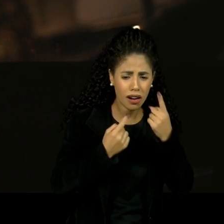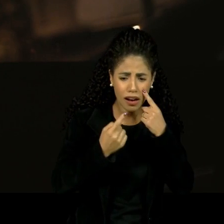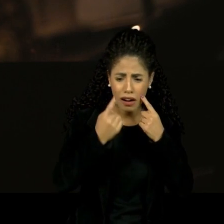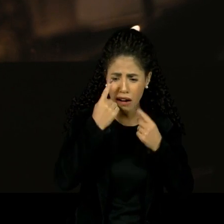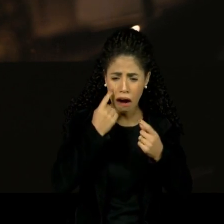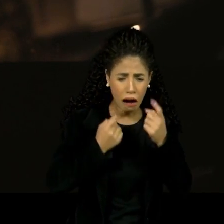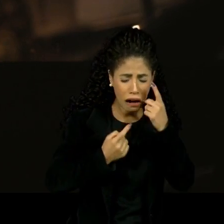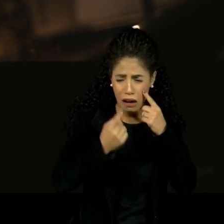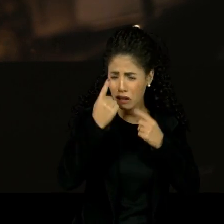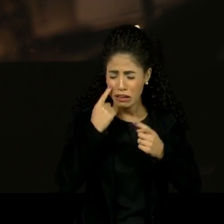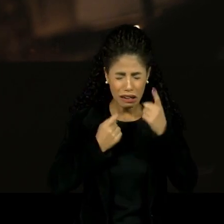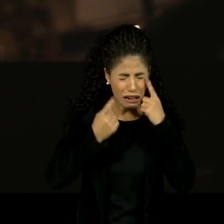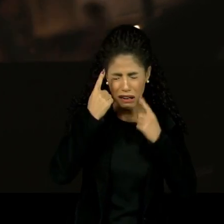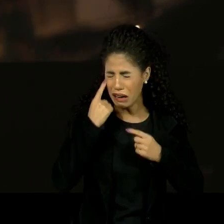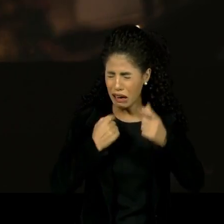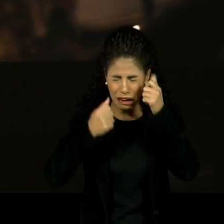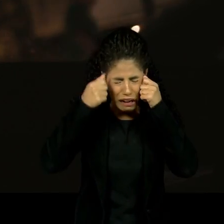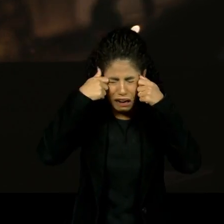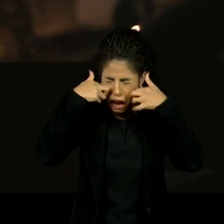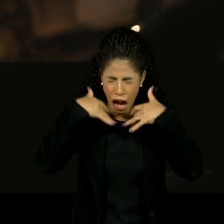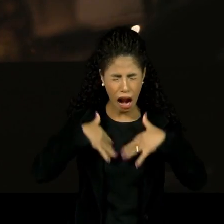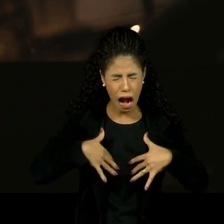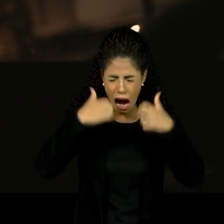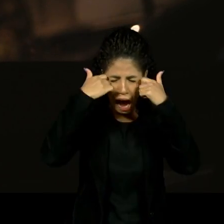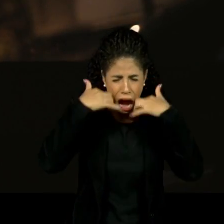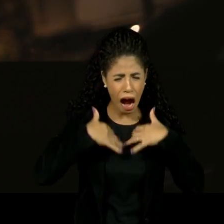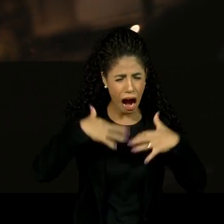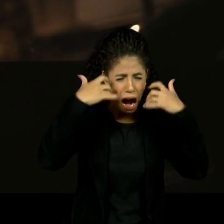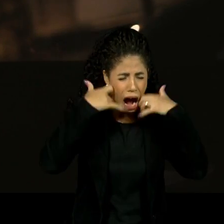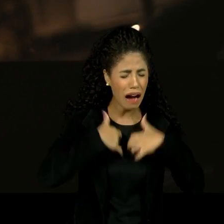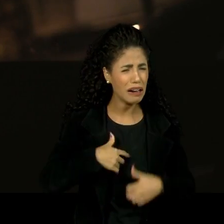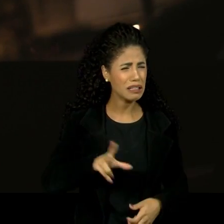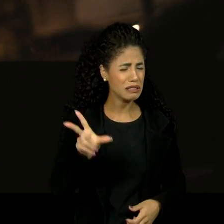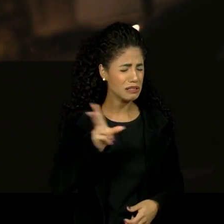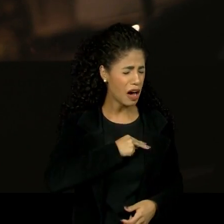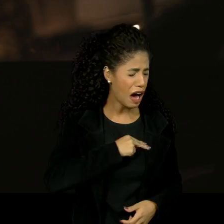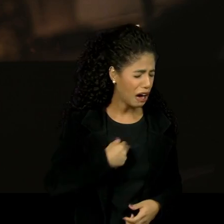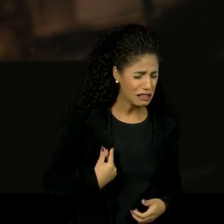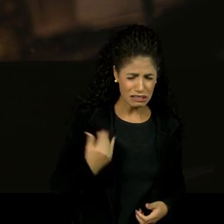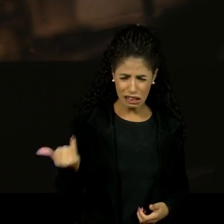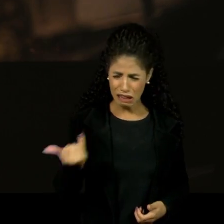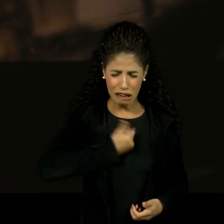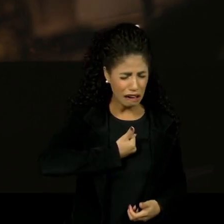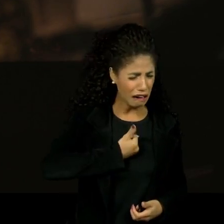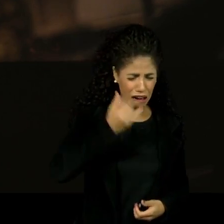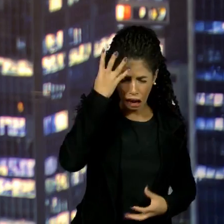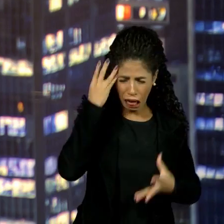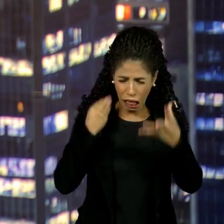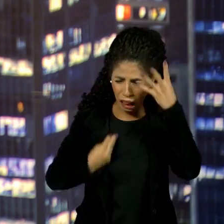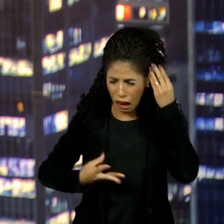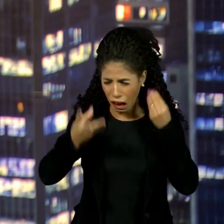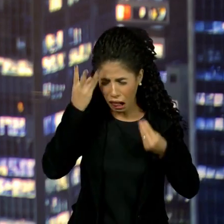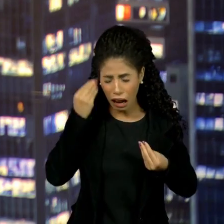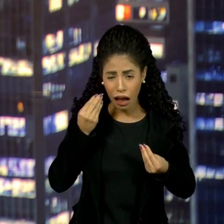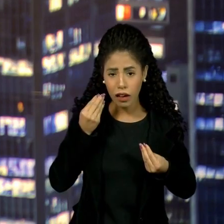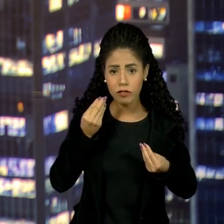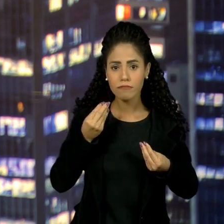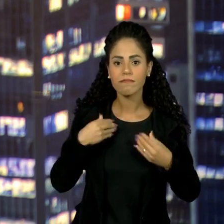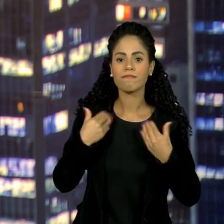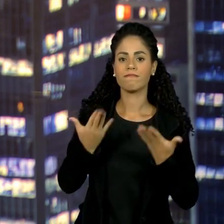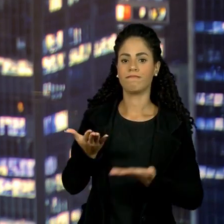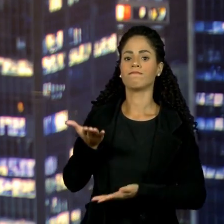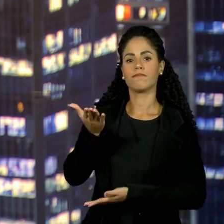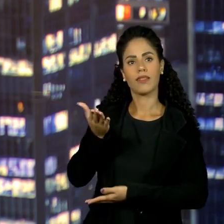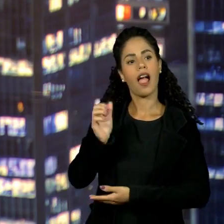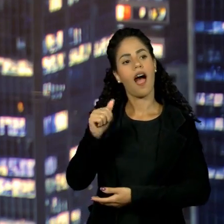jeito compulsivo, assim, porque eu falei, caraca, ela me resumiu ao cabelo. Alexandre, a Ana